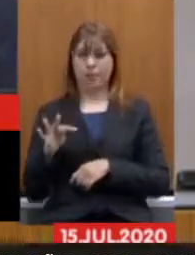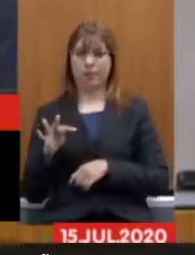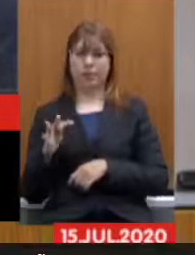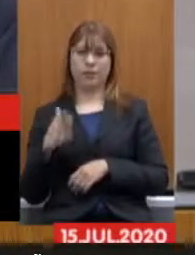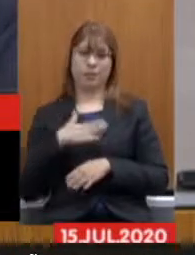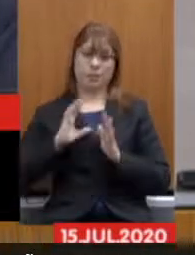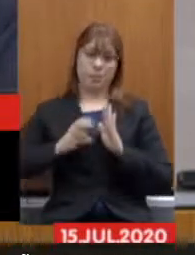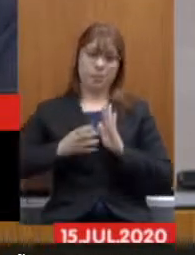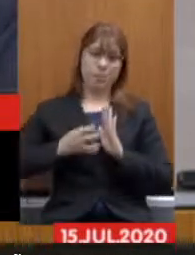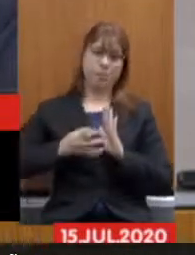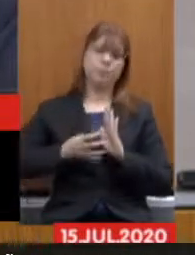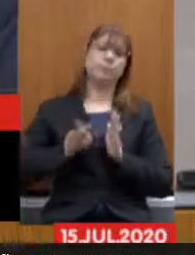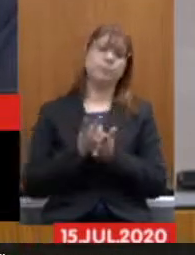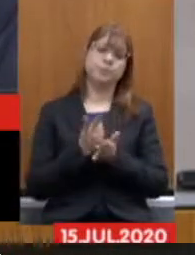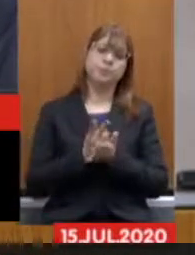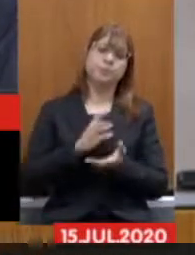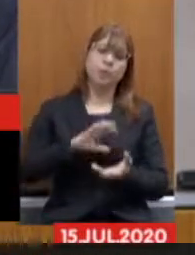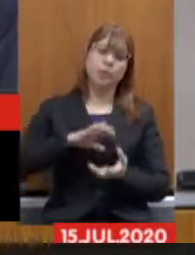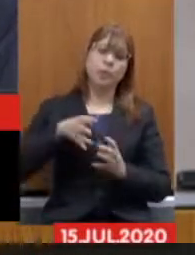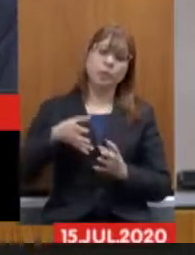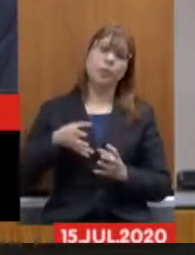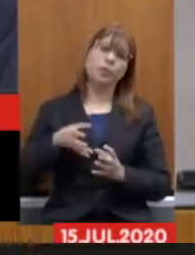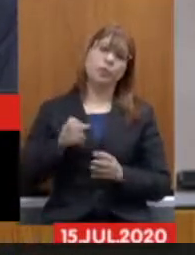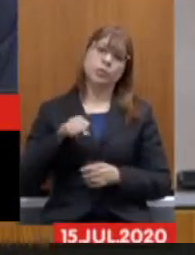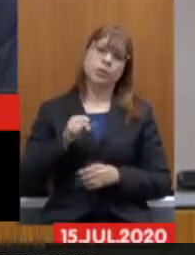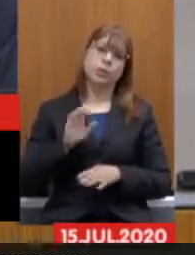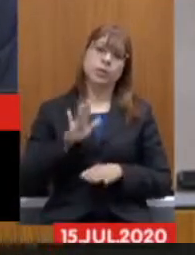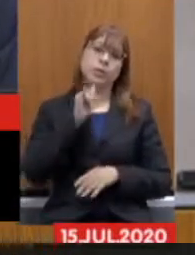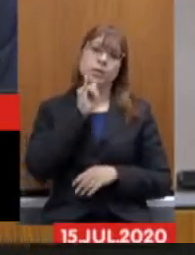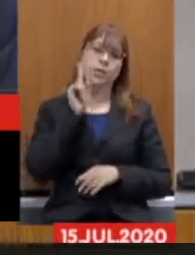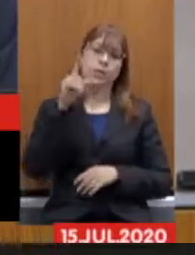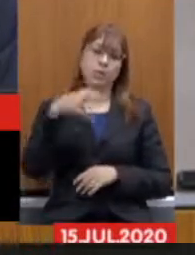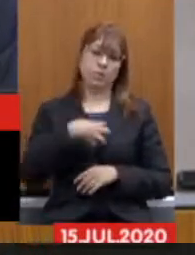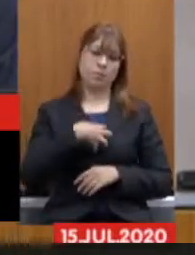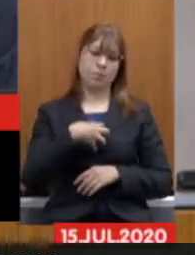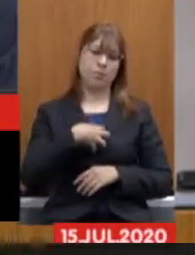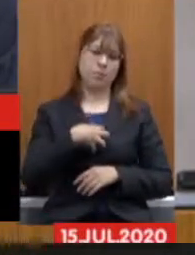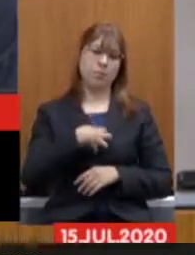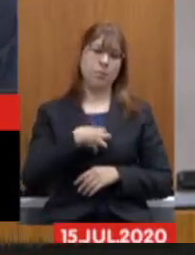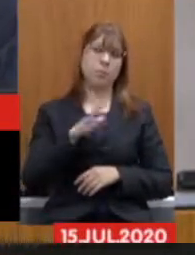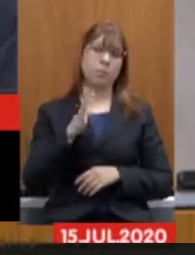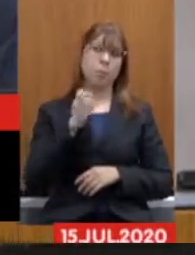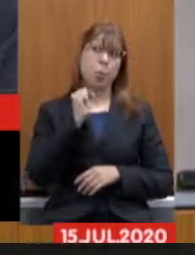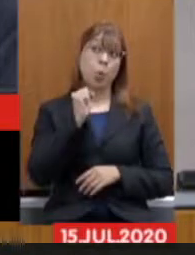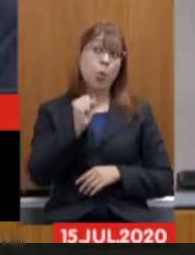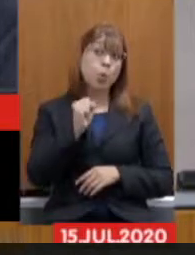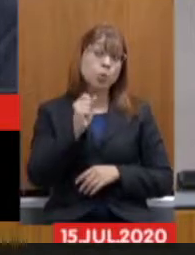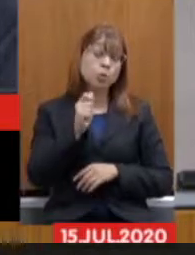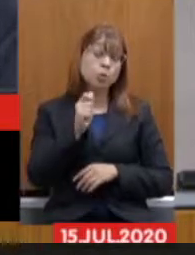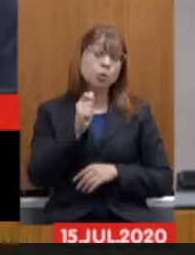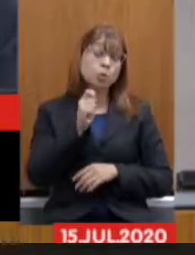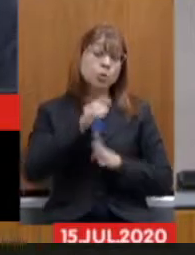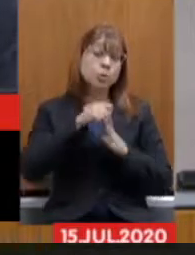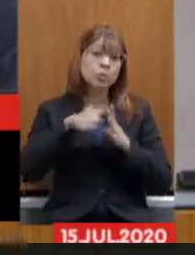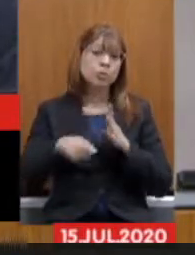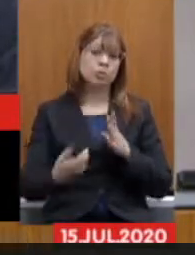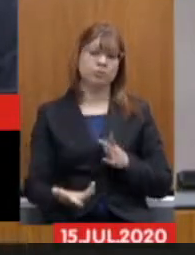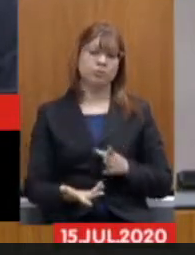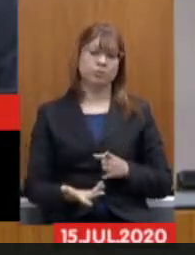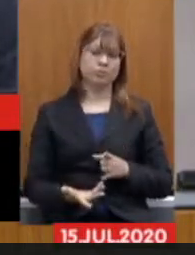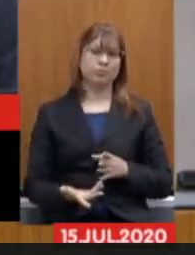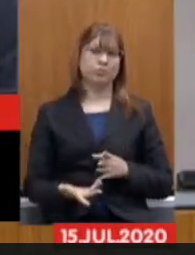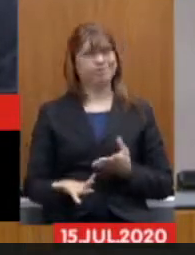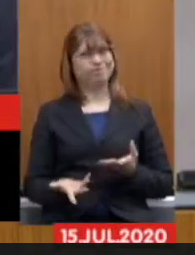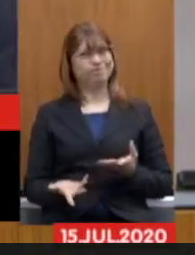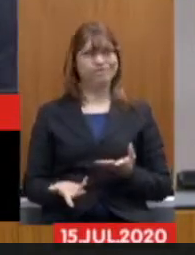procederam a reforma mas a exemplo da da bahia esse debate durou em torno de às vezes então talvez